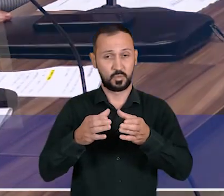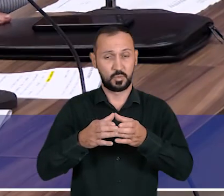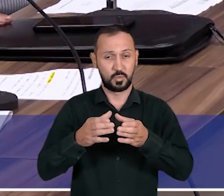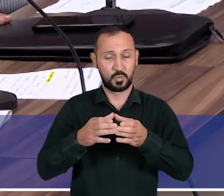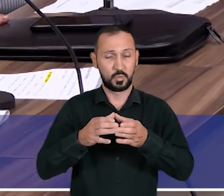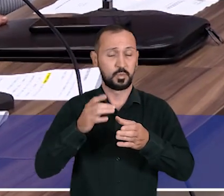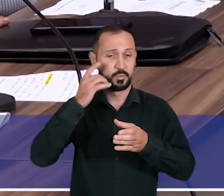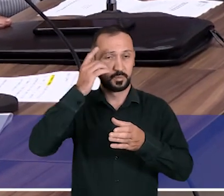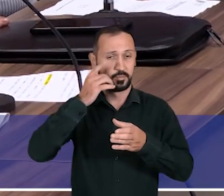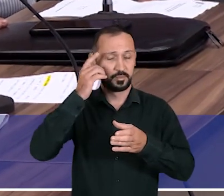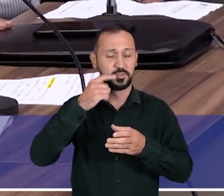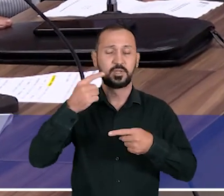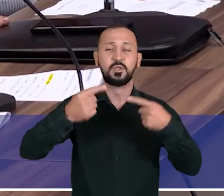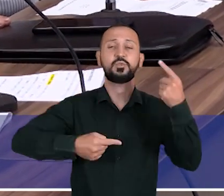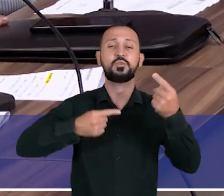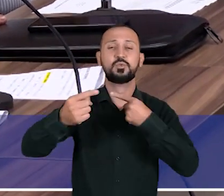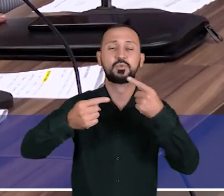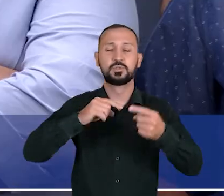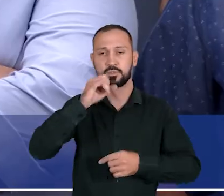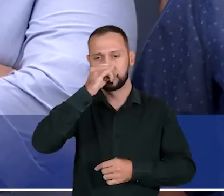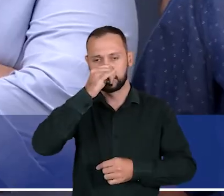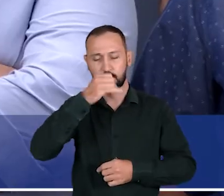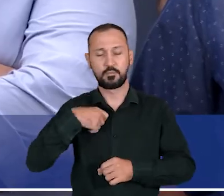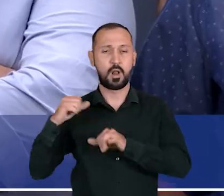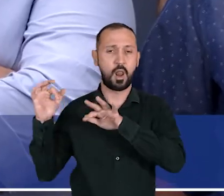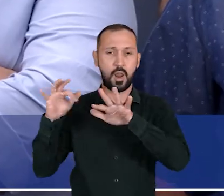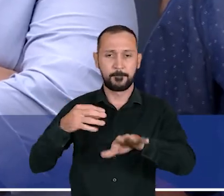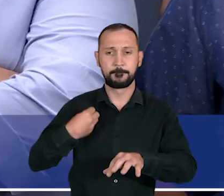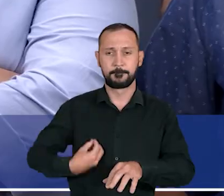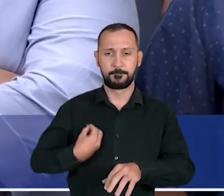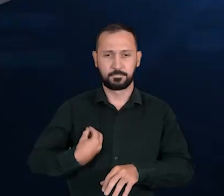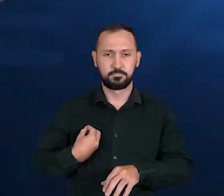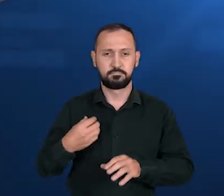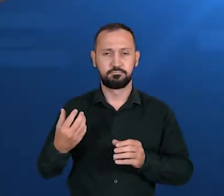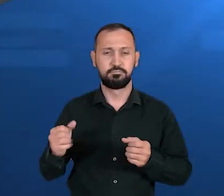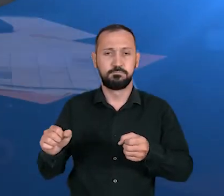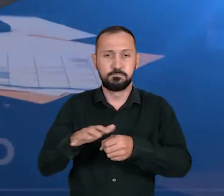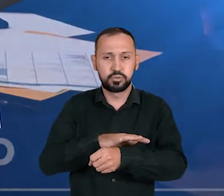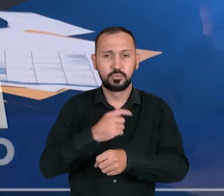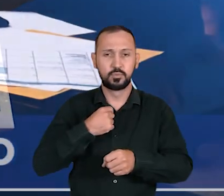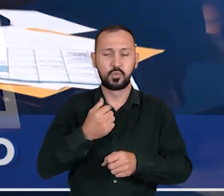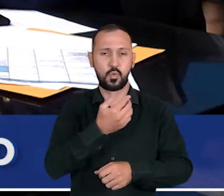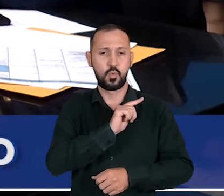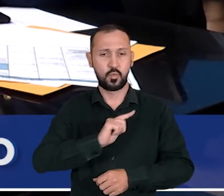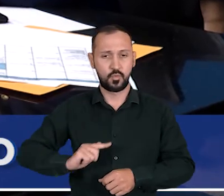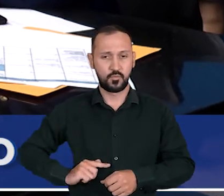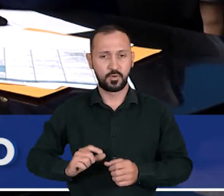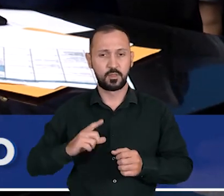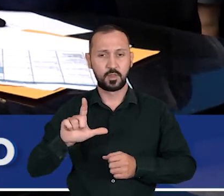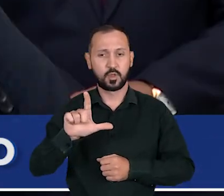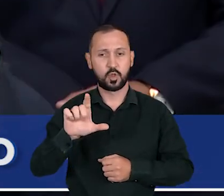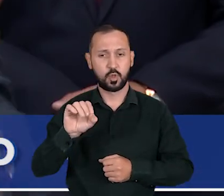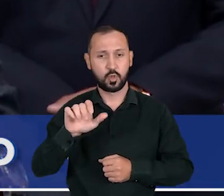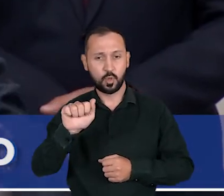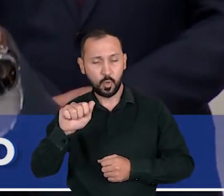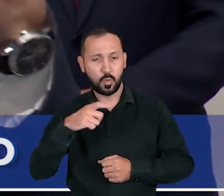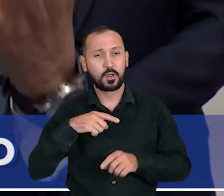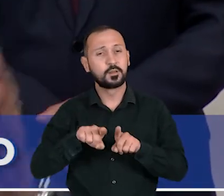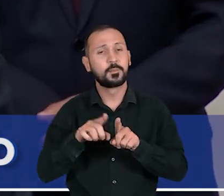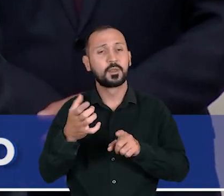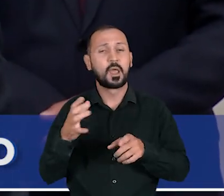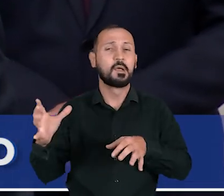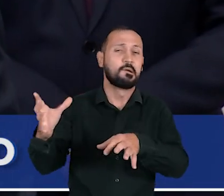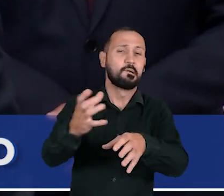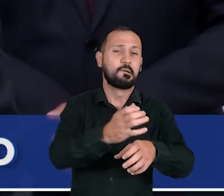Frente discute o setor da suinocultura com presença maciça do setor. O governo entrega LOA e